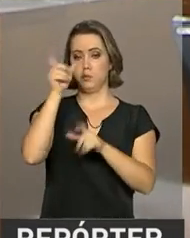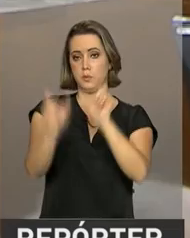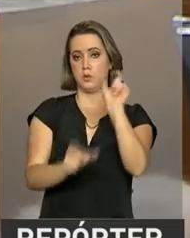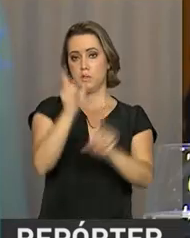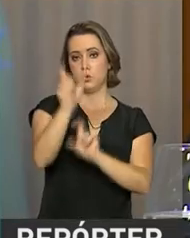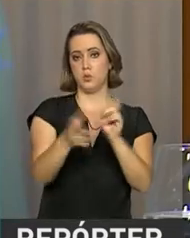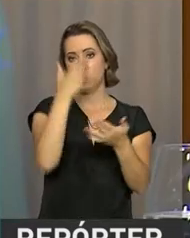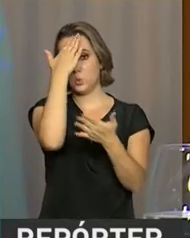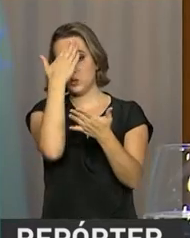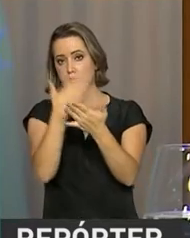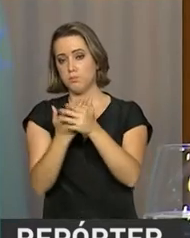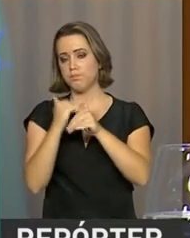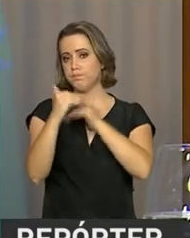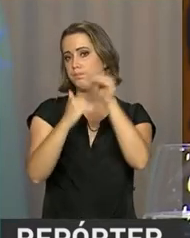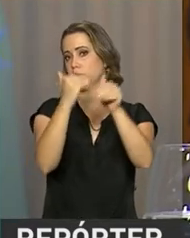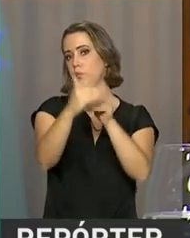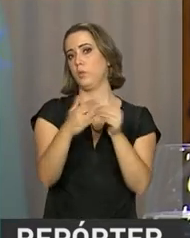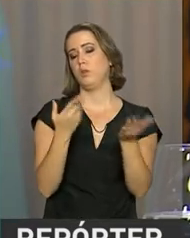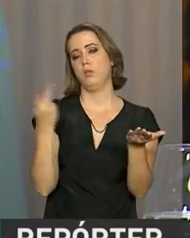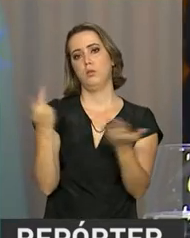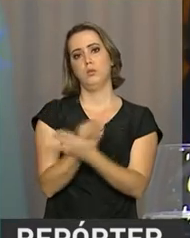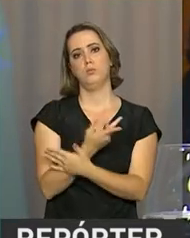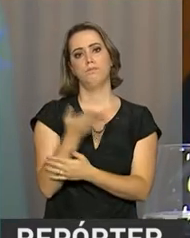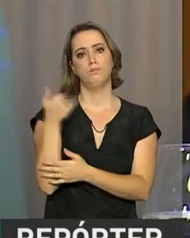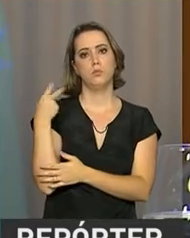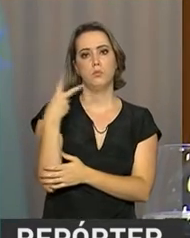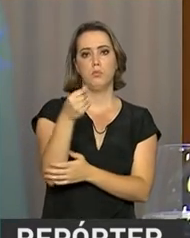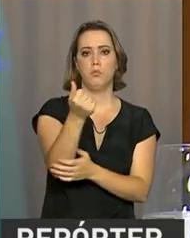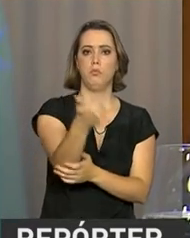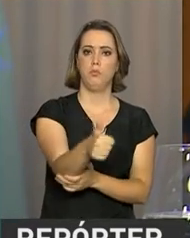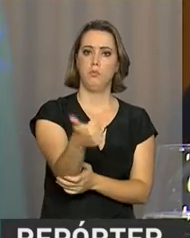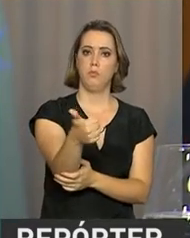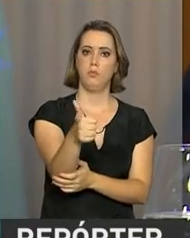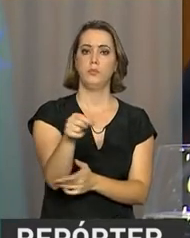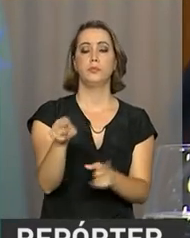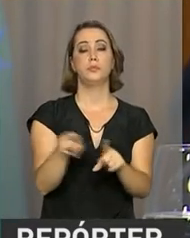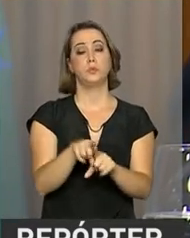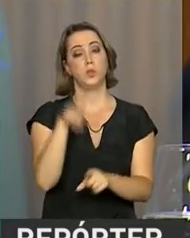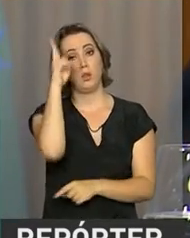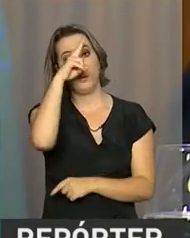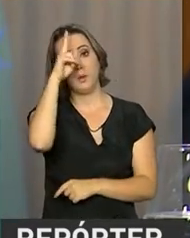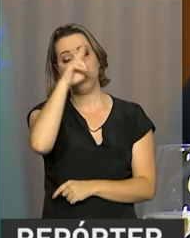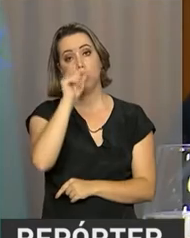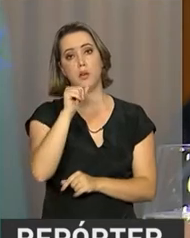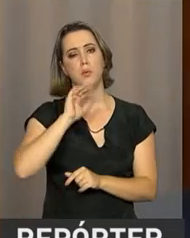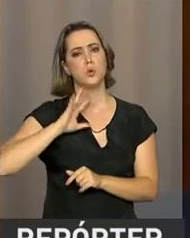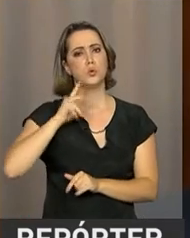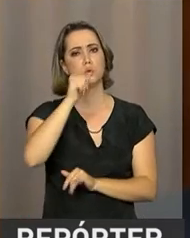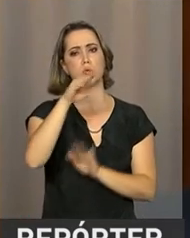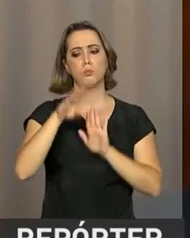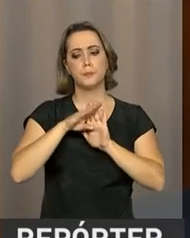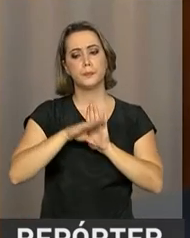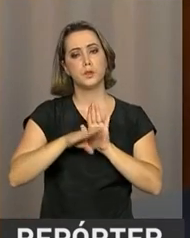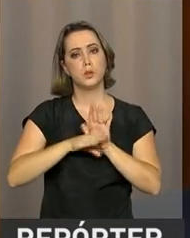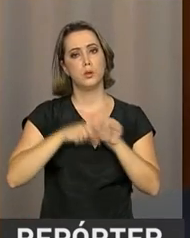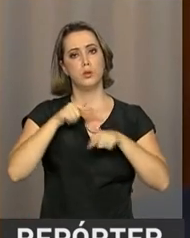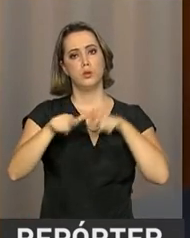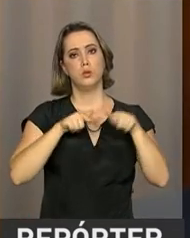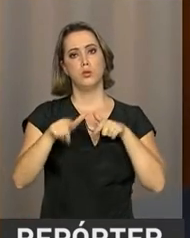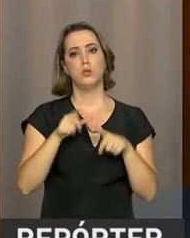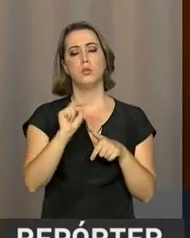o que não ocorria desde 2011 o ministro da fazenda lembrou das medidas implementadas pelo governo para